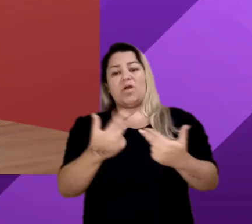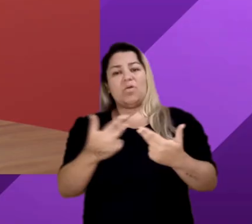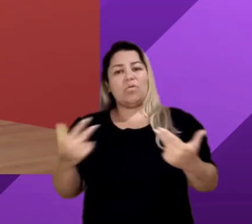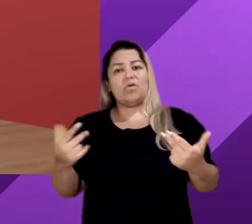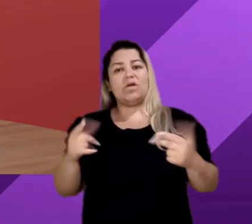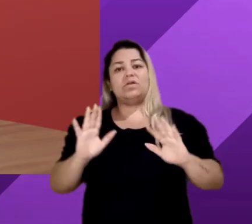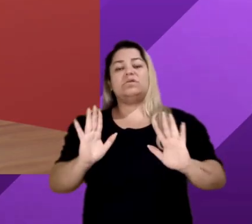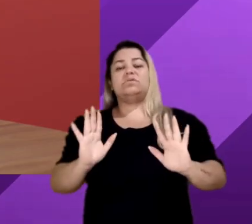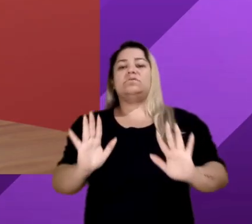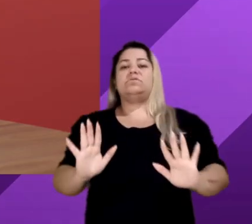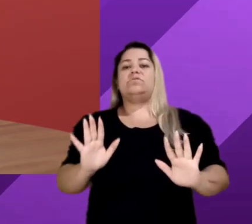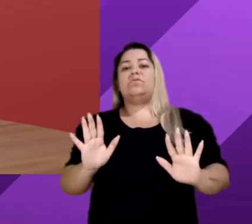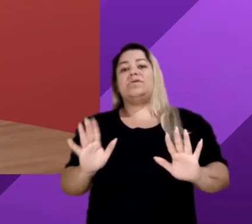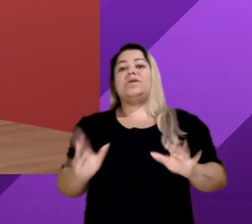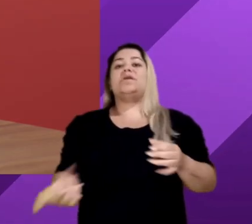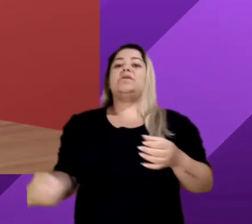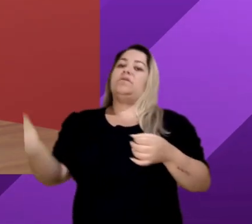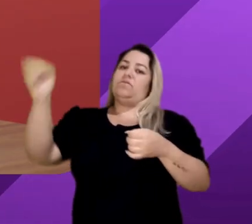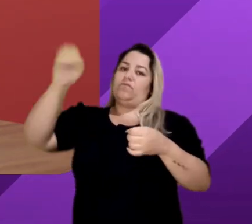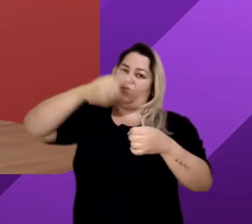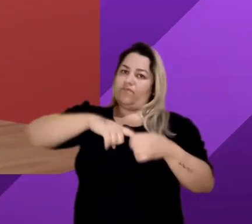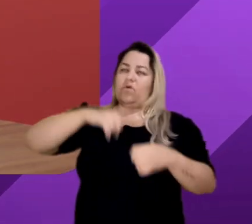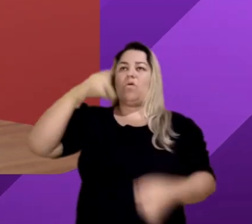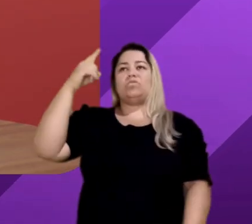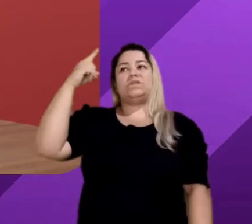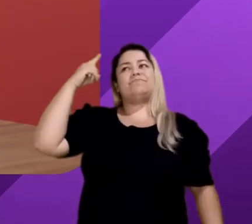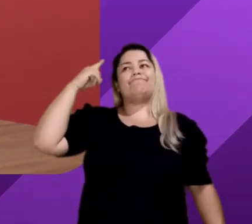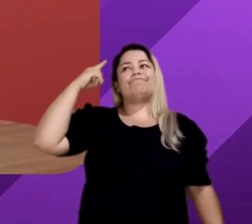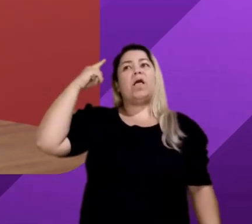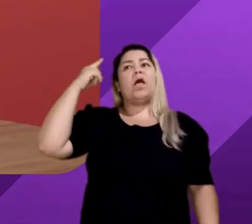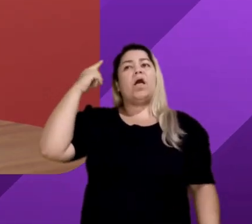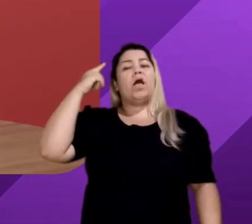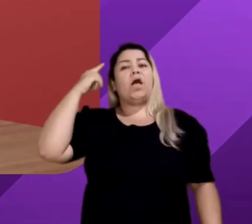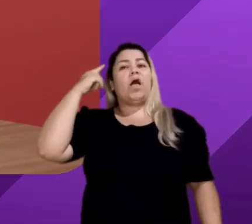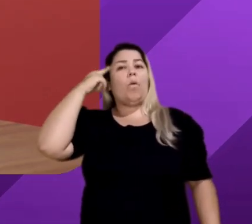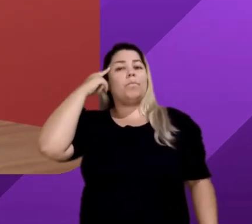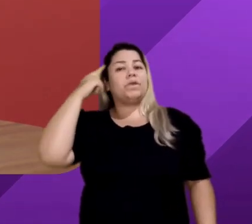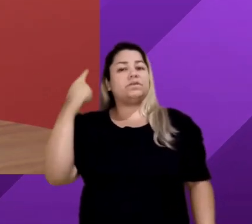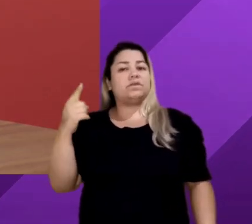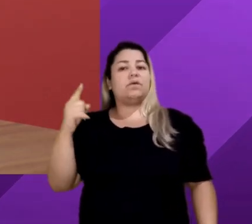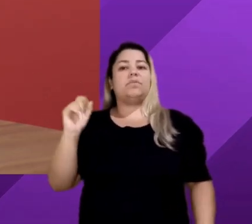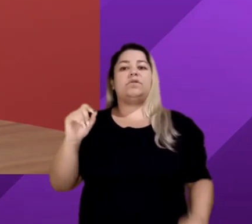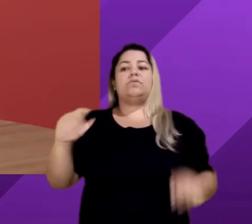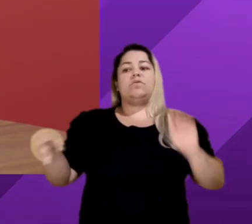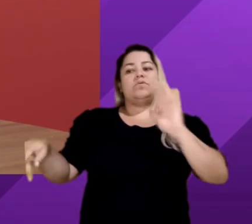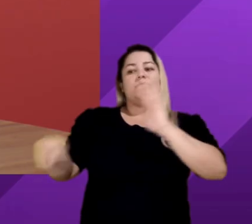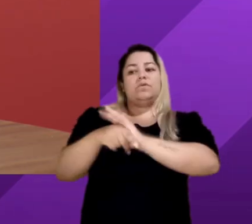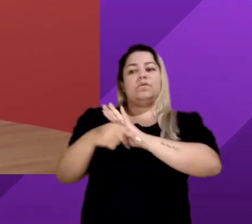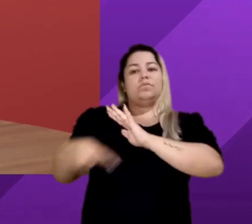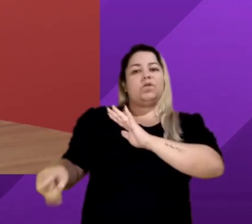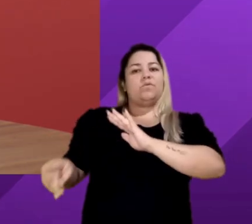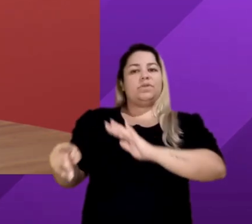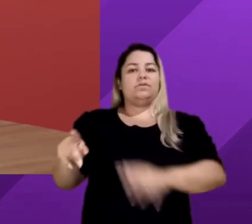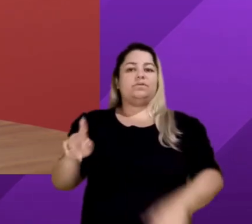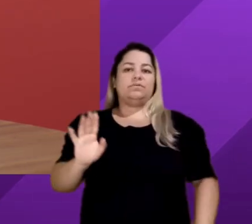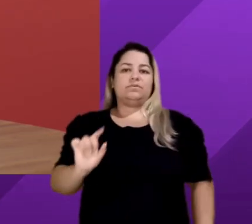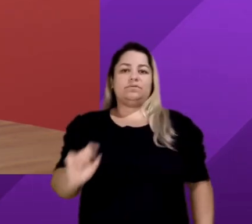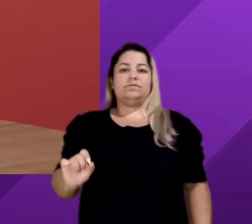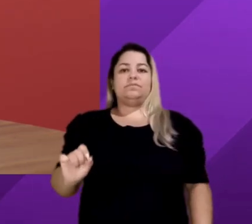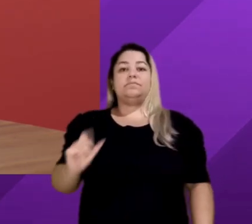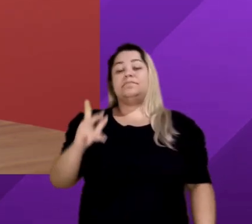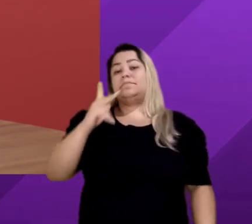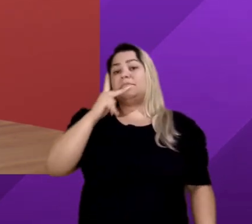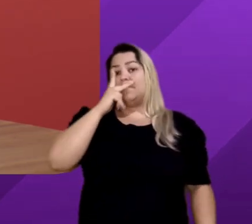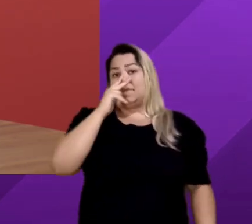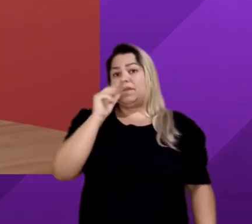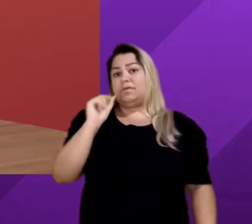ele retoma a ideia como se fosse dele, né? E aquilo parece algo que